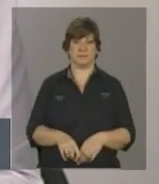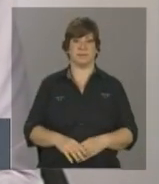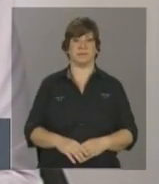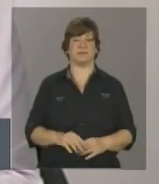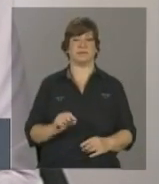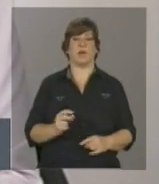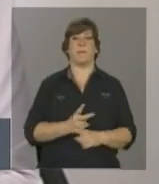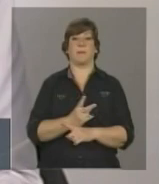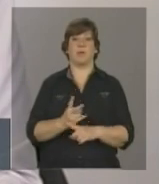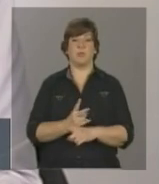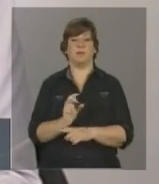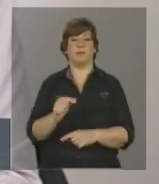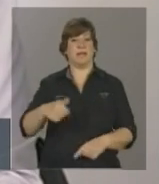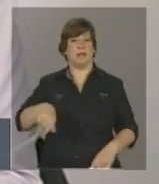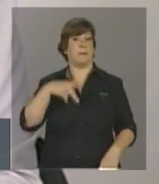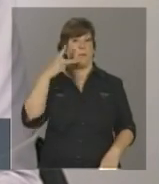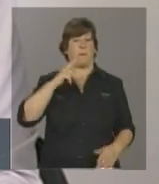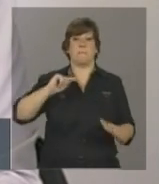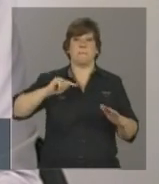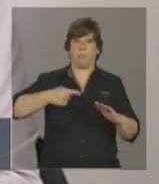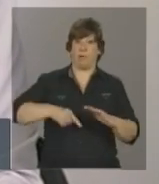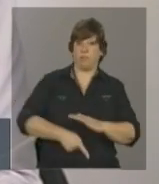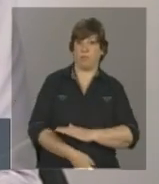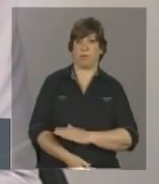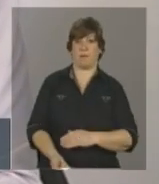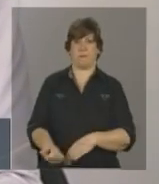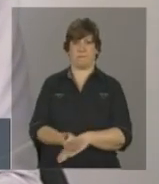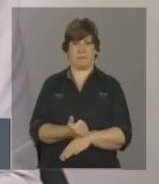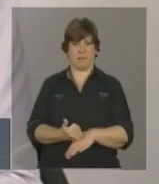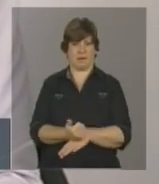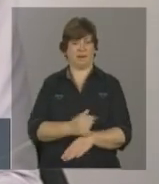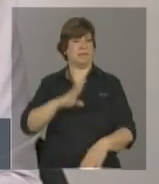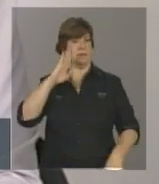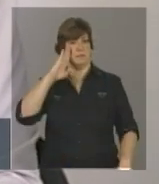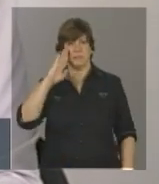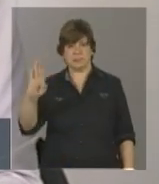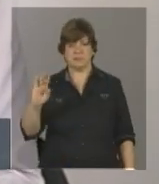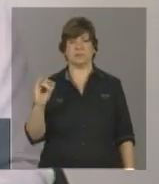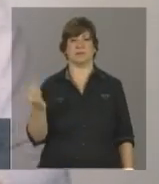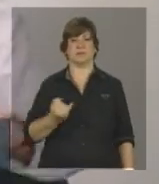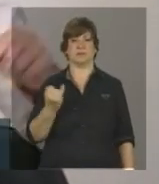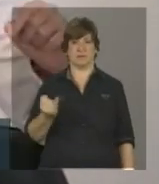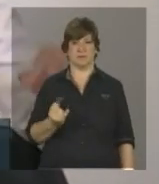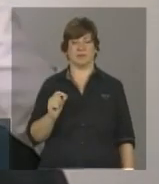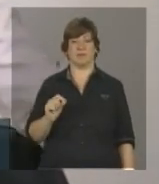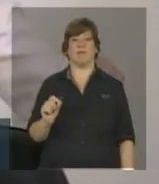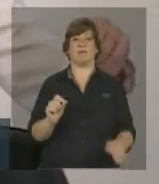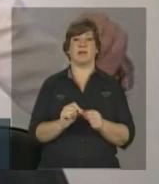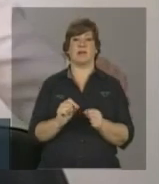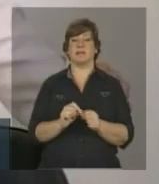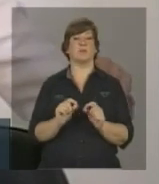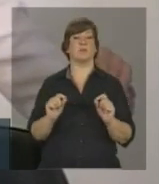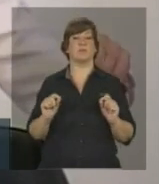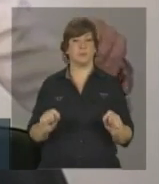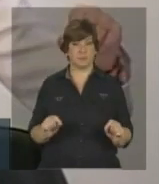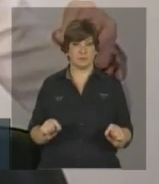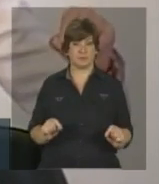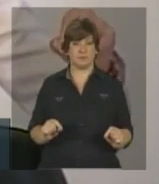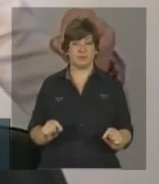e buscarem que ela se aprofunde, acima de tudo, fazendo com